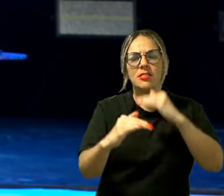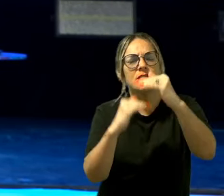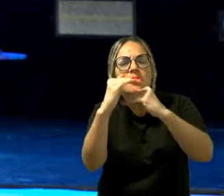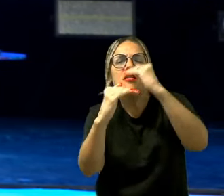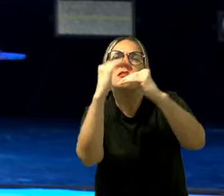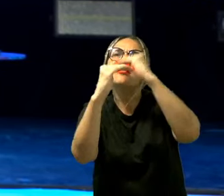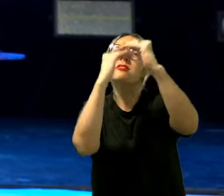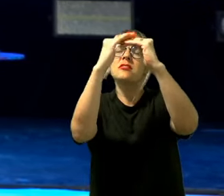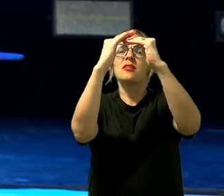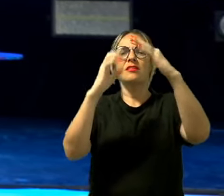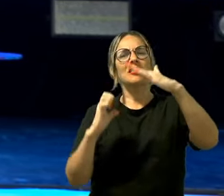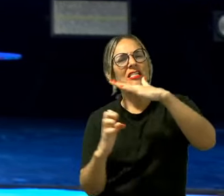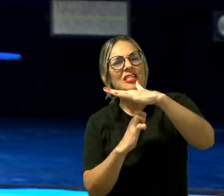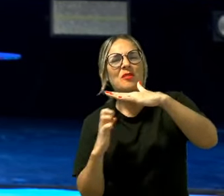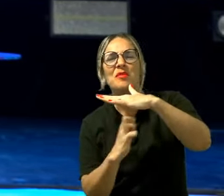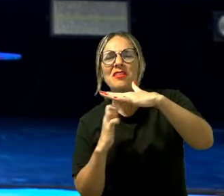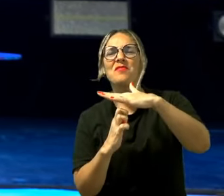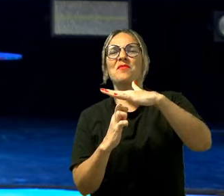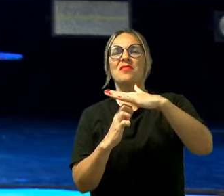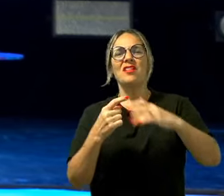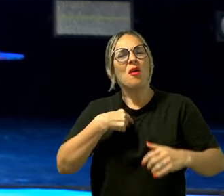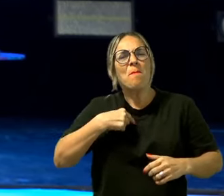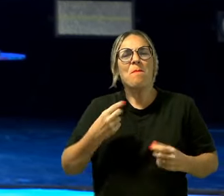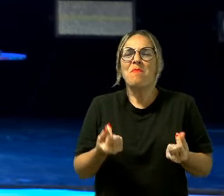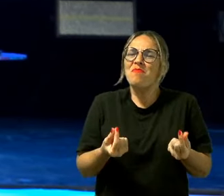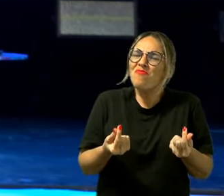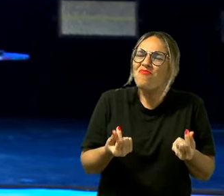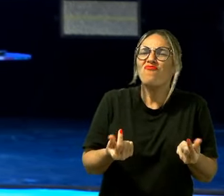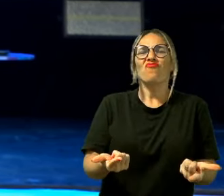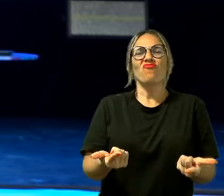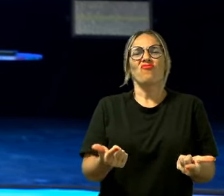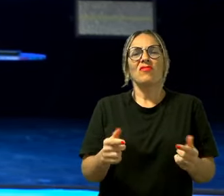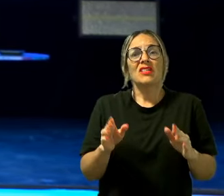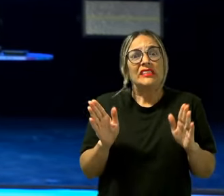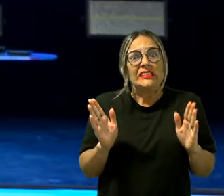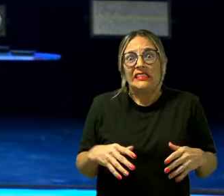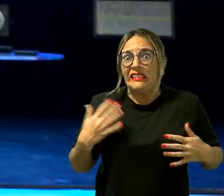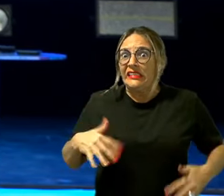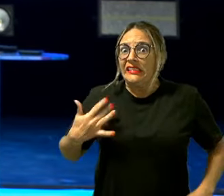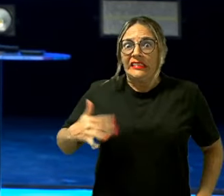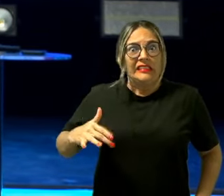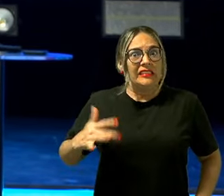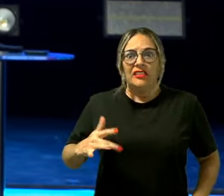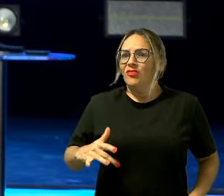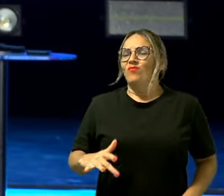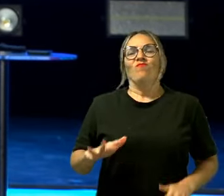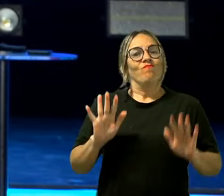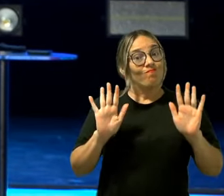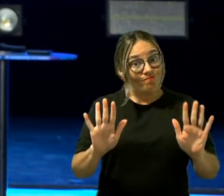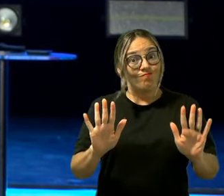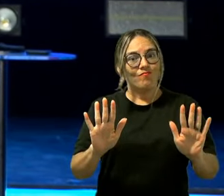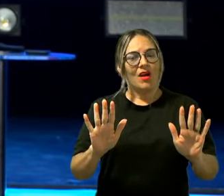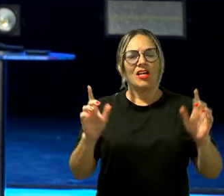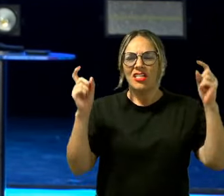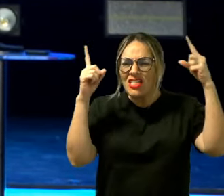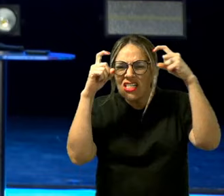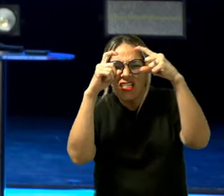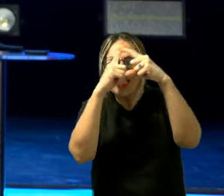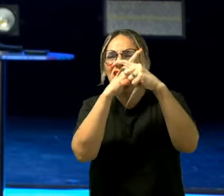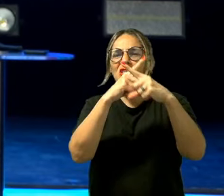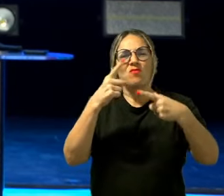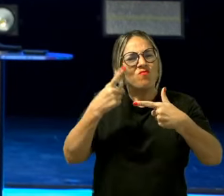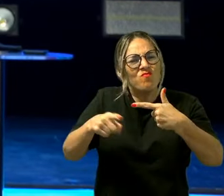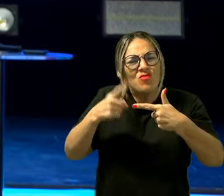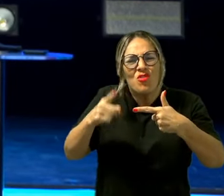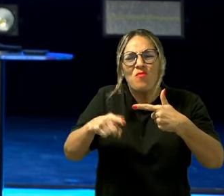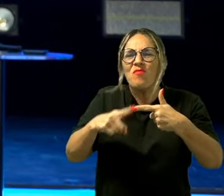na minha empresa, na minha vida financeira, as coisas estão ficando cada vez mais estreitas. Parece que as coisas estão apertando. Mais problemas, perseguição. Ei, é